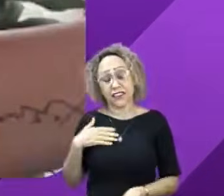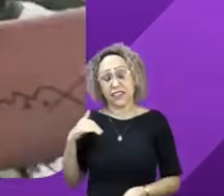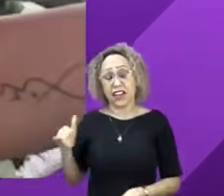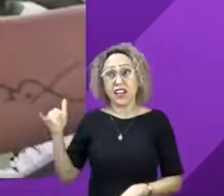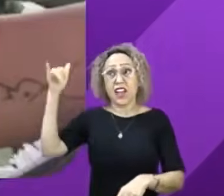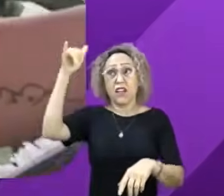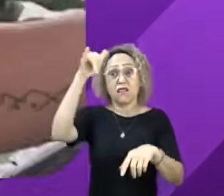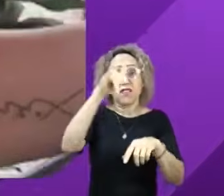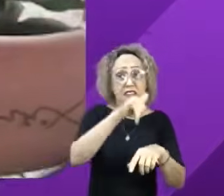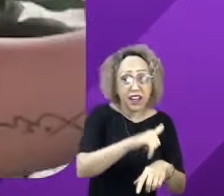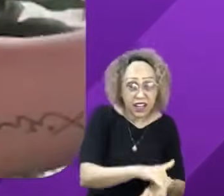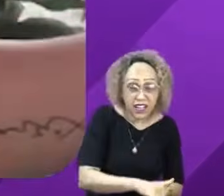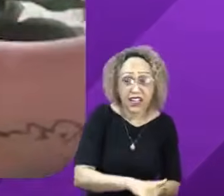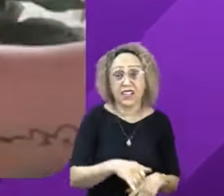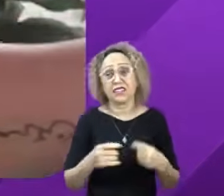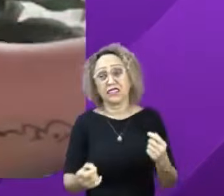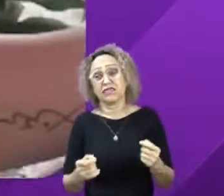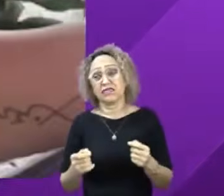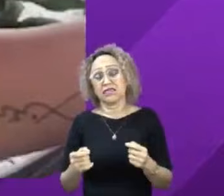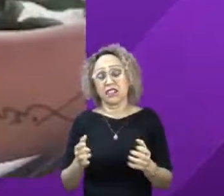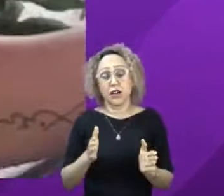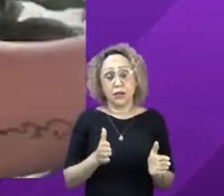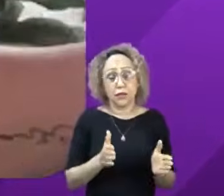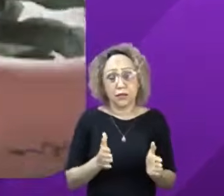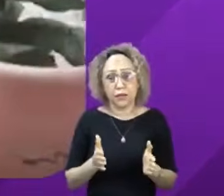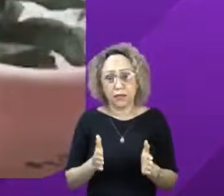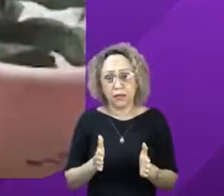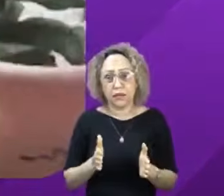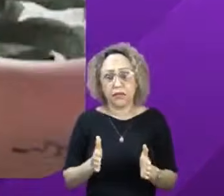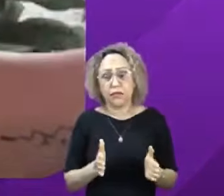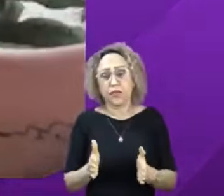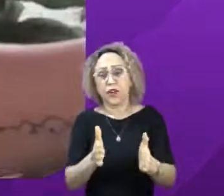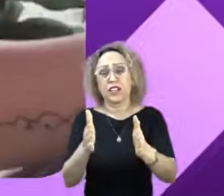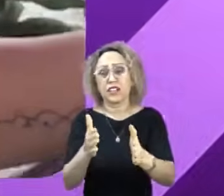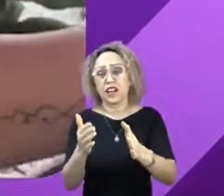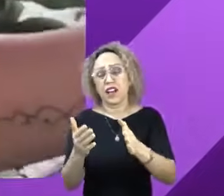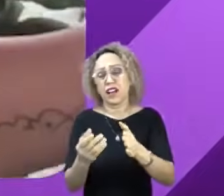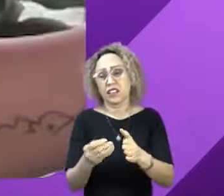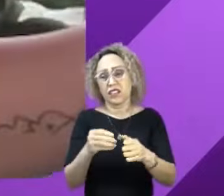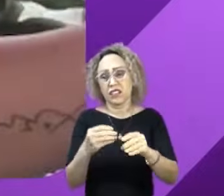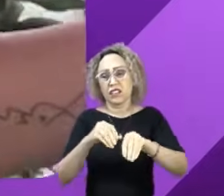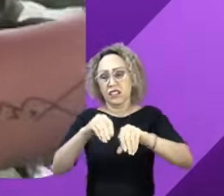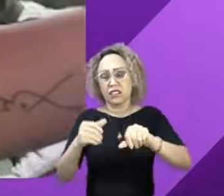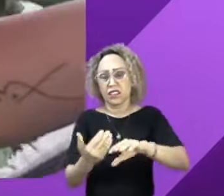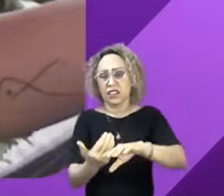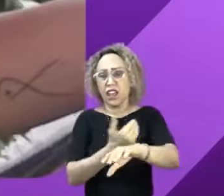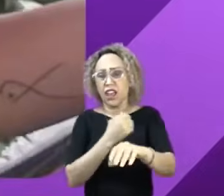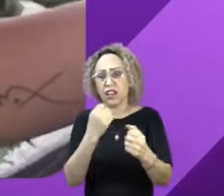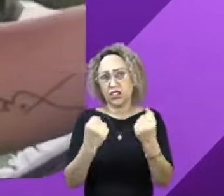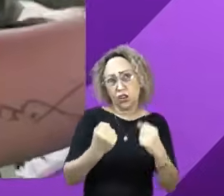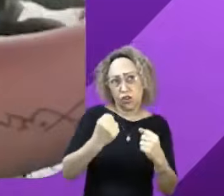gente está interligado apenas por estrada, apenas para Manaus, para o Amazonas, né? Então,